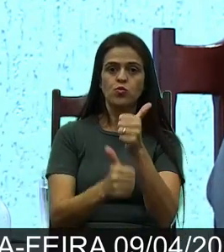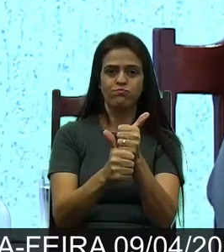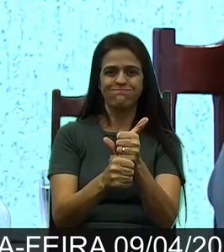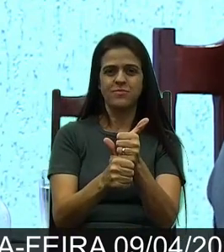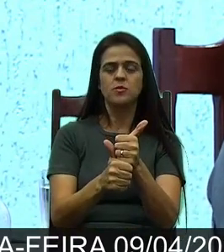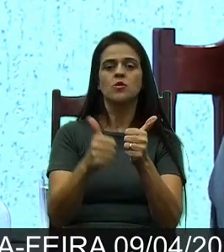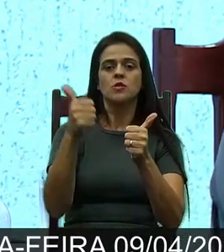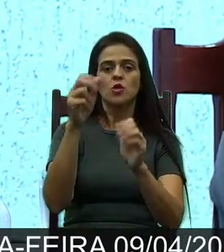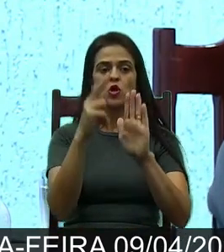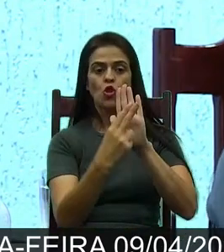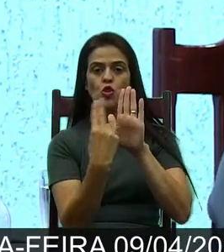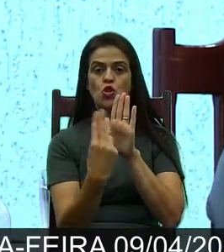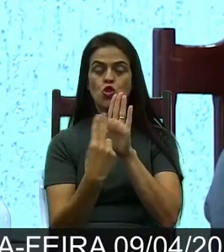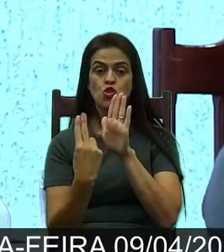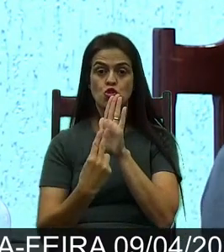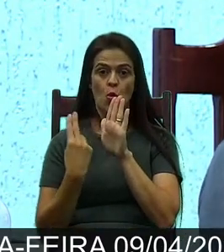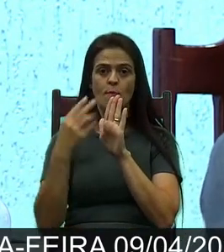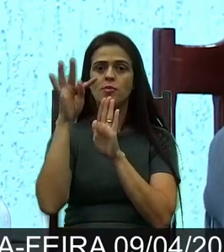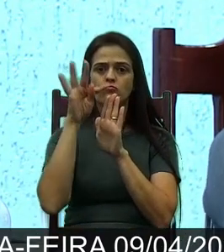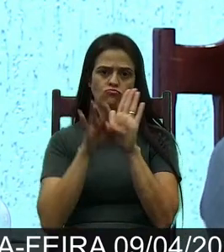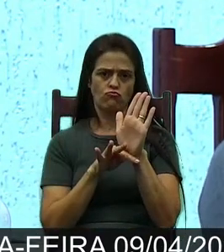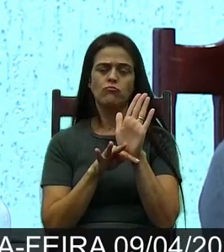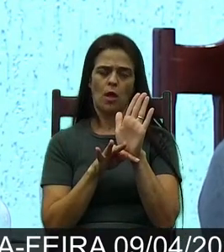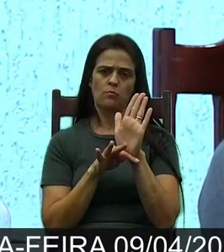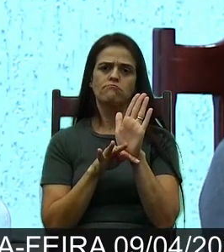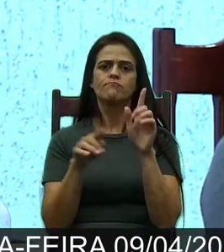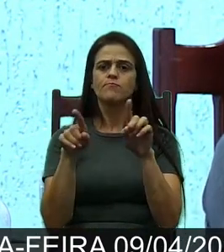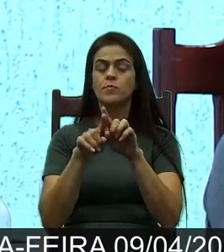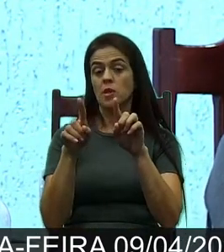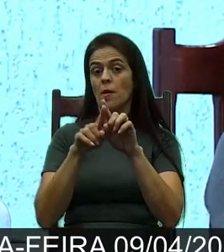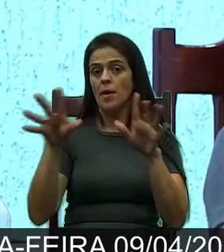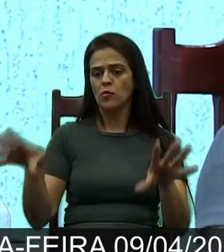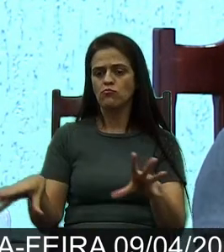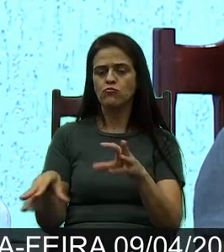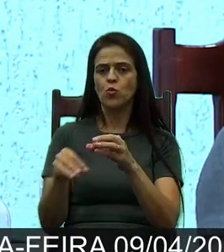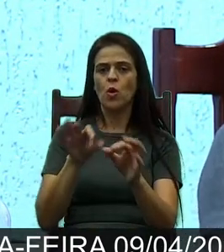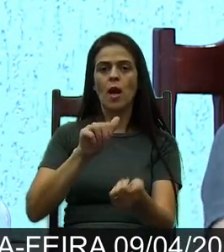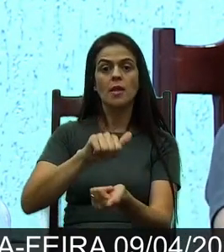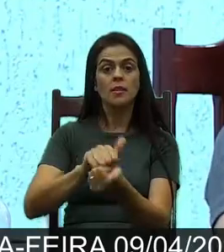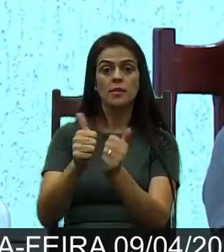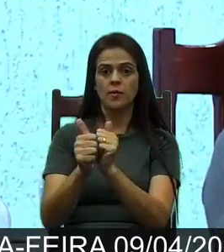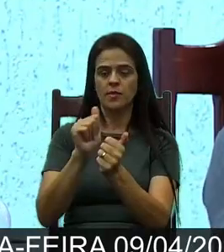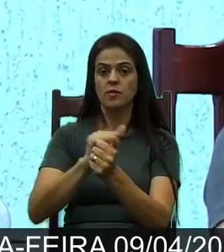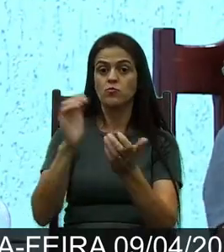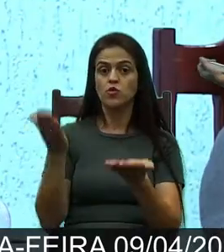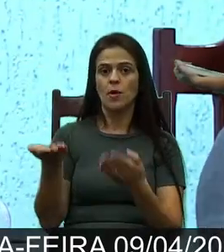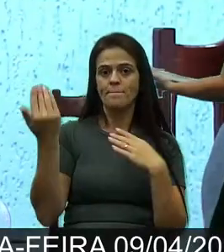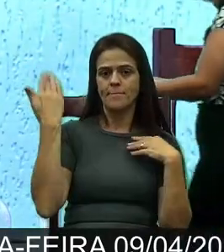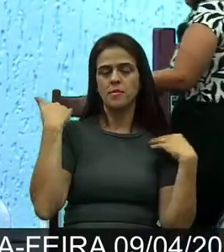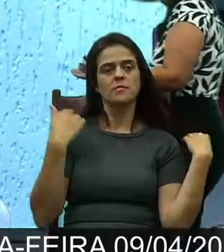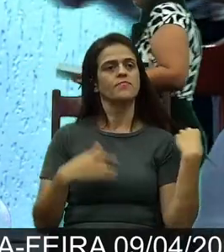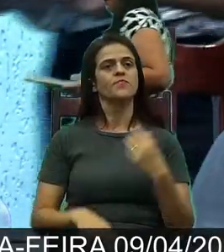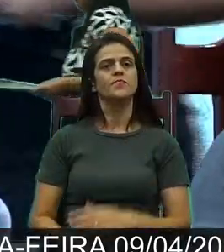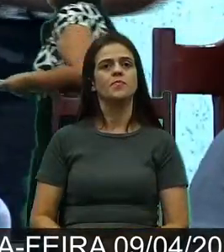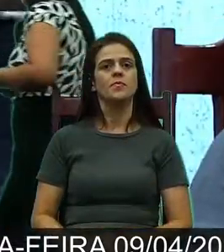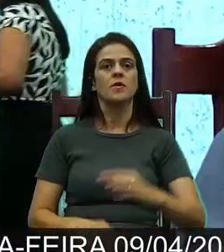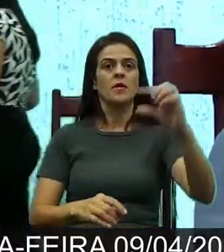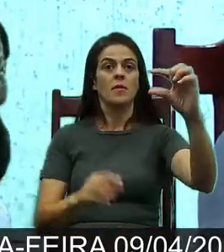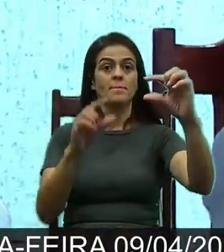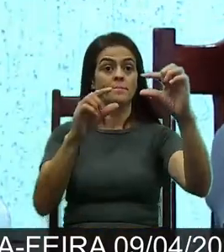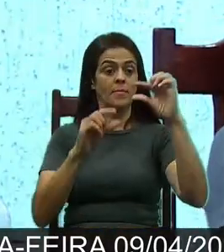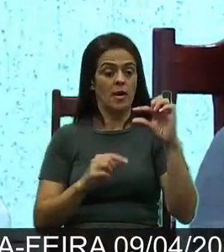espera listada no CAP, bem como apontamento da conclusão dos já executados. Parágrafo